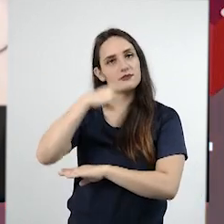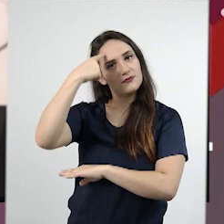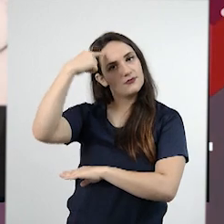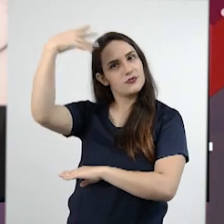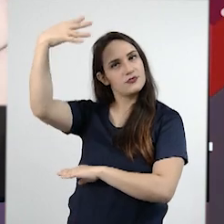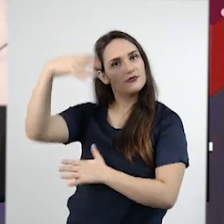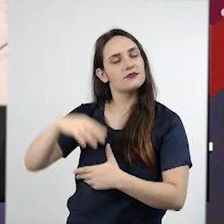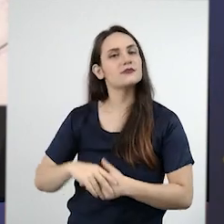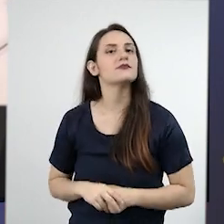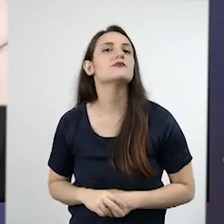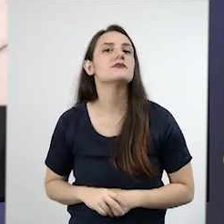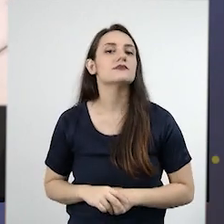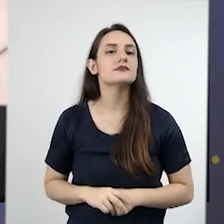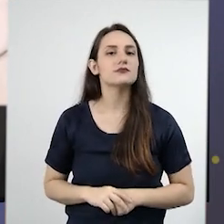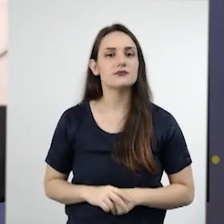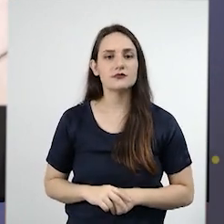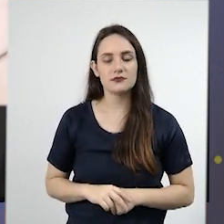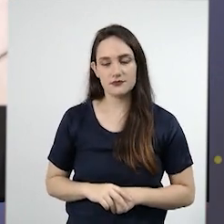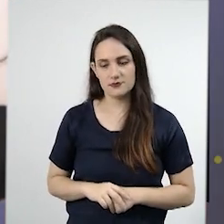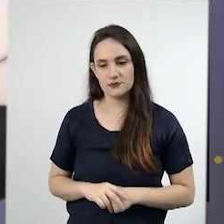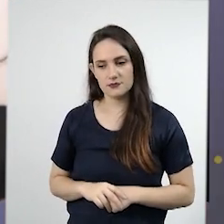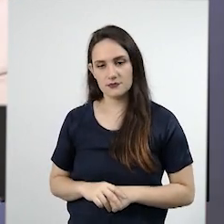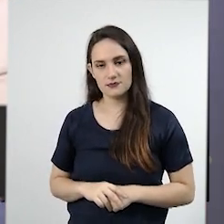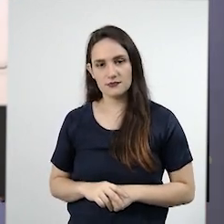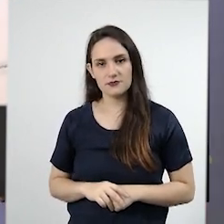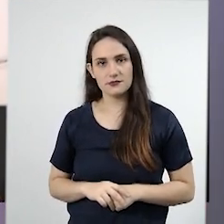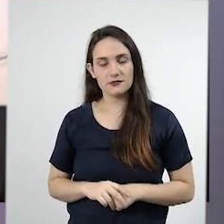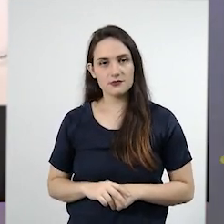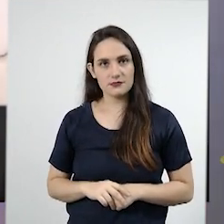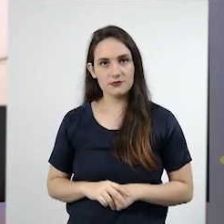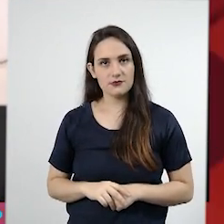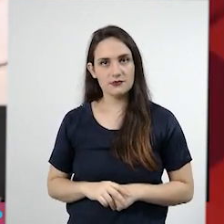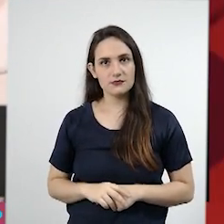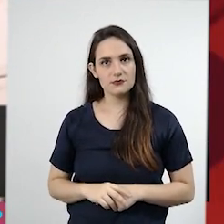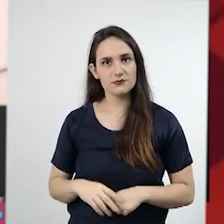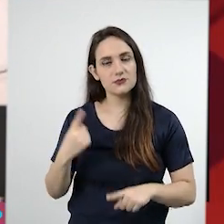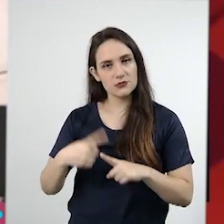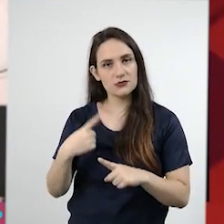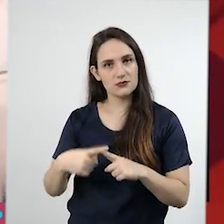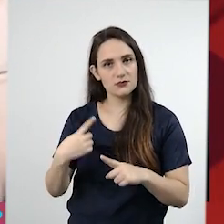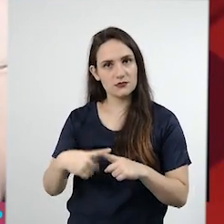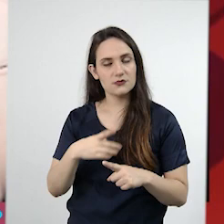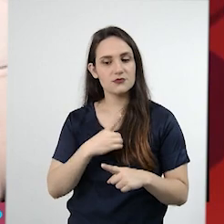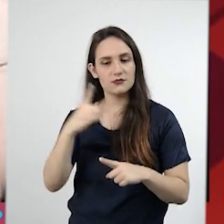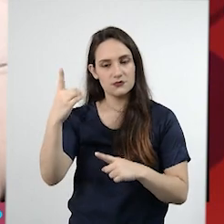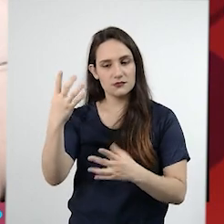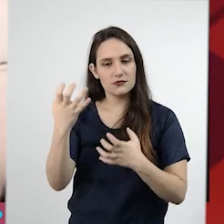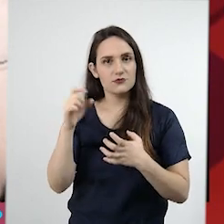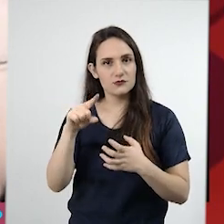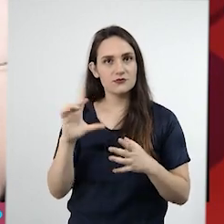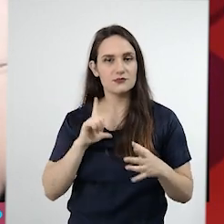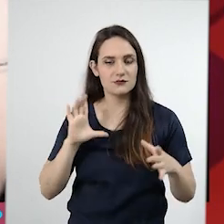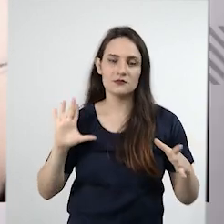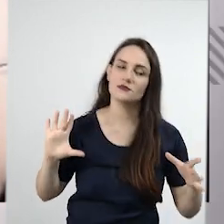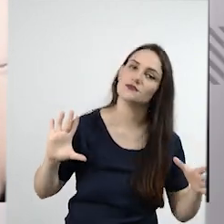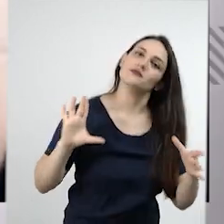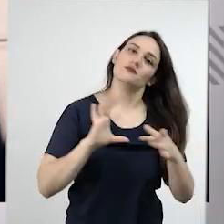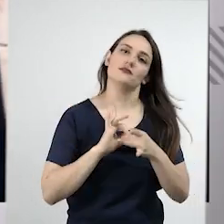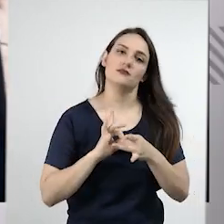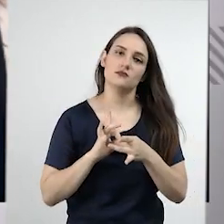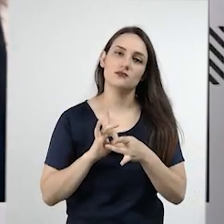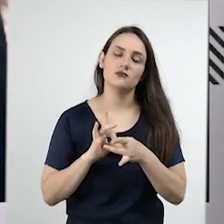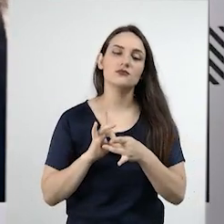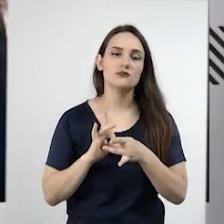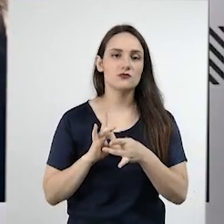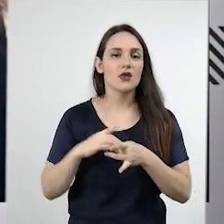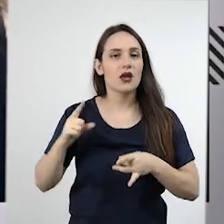e para poder tentar manter os vínculos, né? Manter os laços em relação a este novo padrão